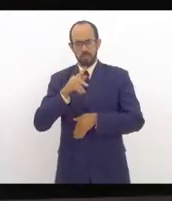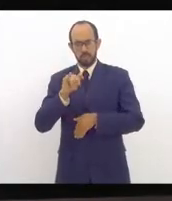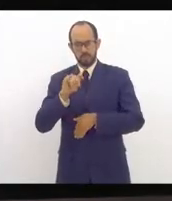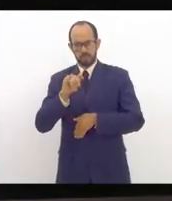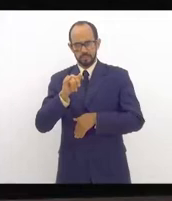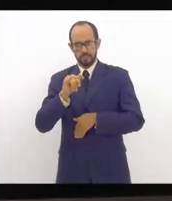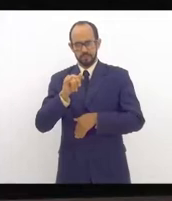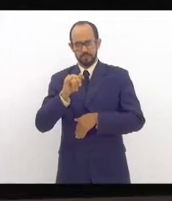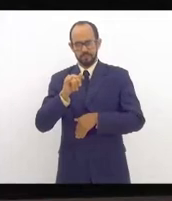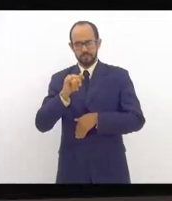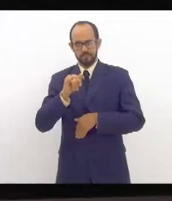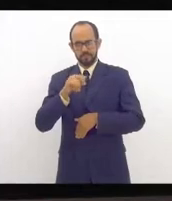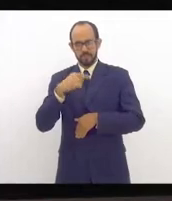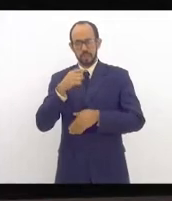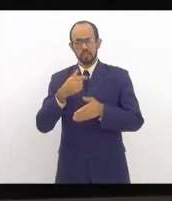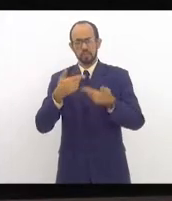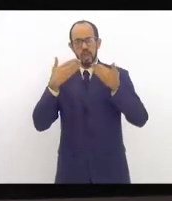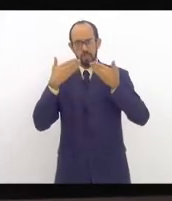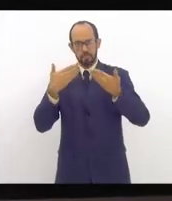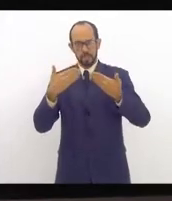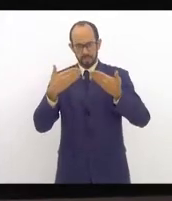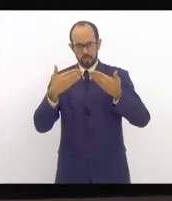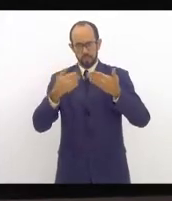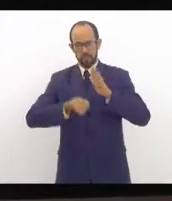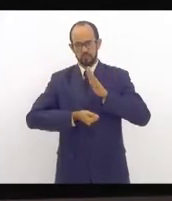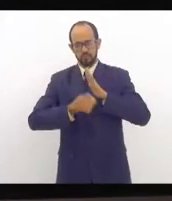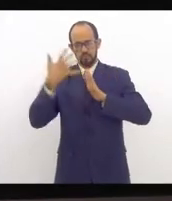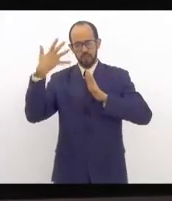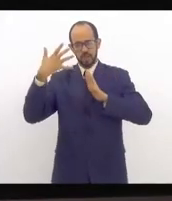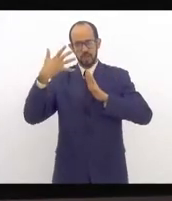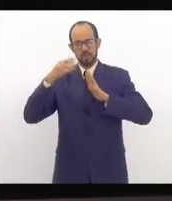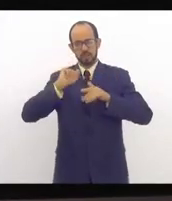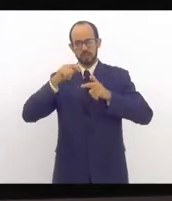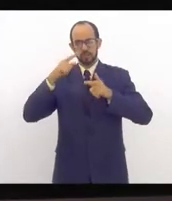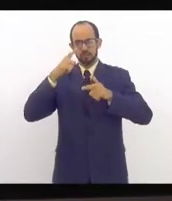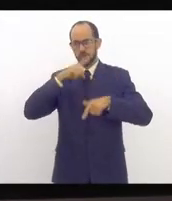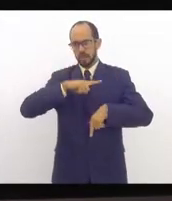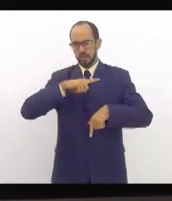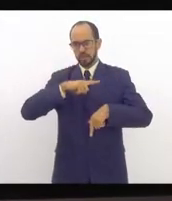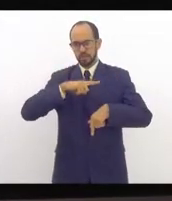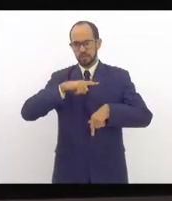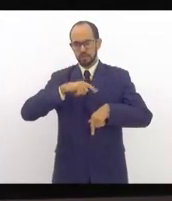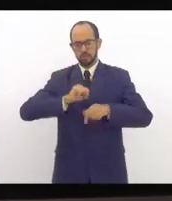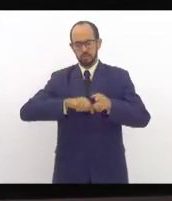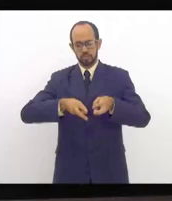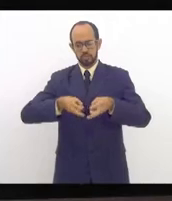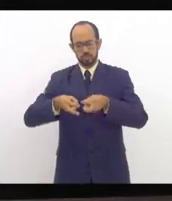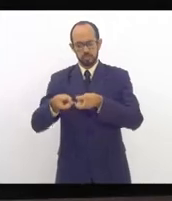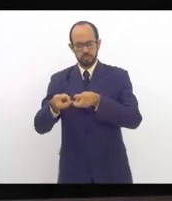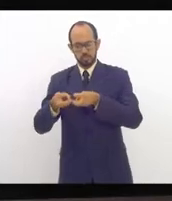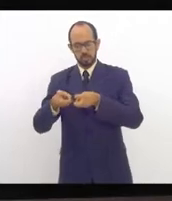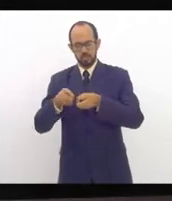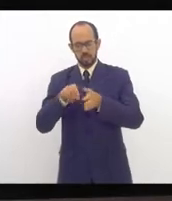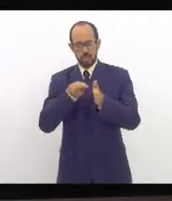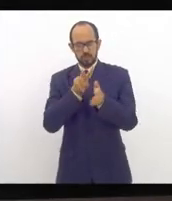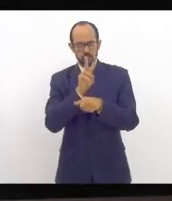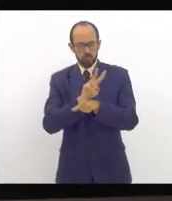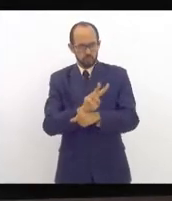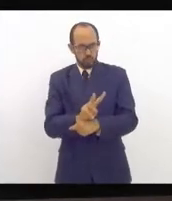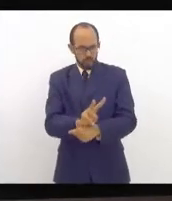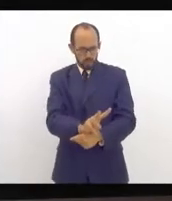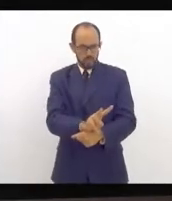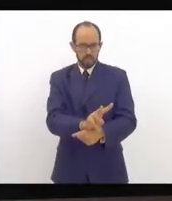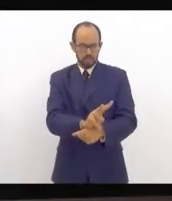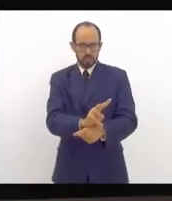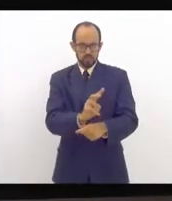e a CPI apresentou várias irregularidades foram constatado não só nas vistorias das composições